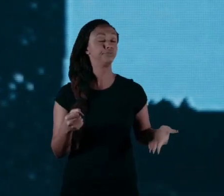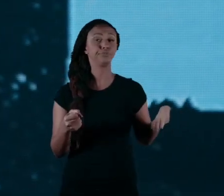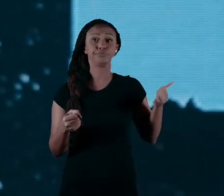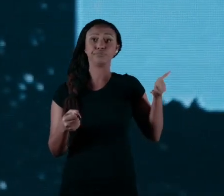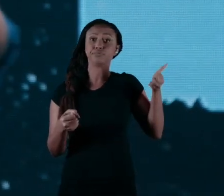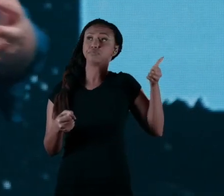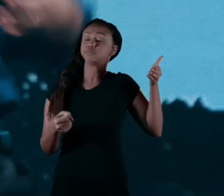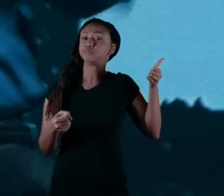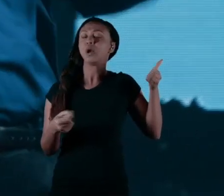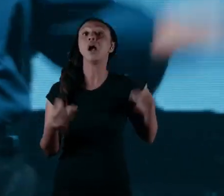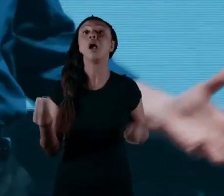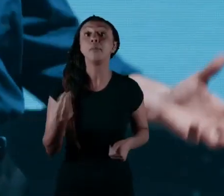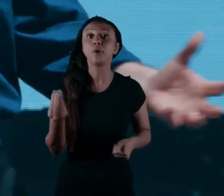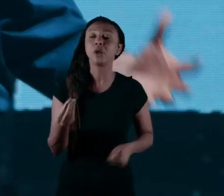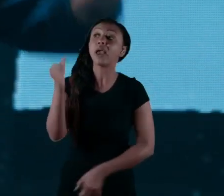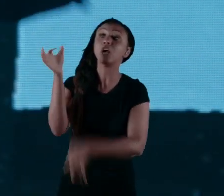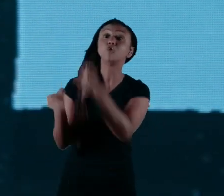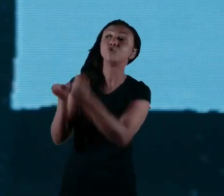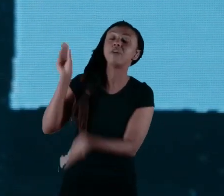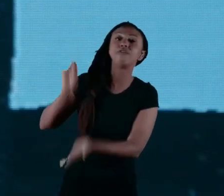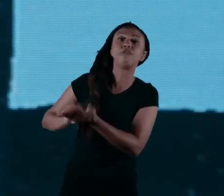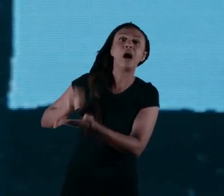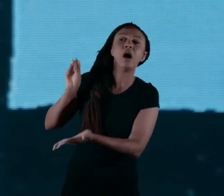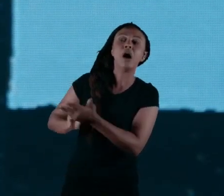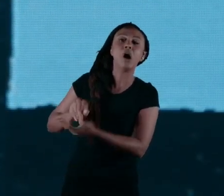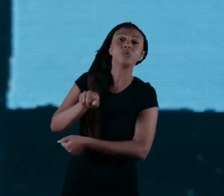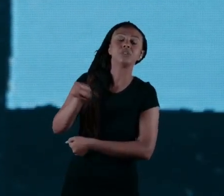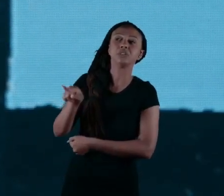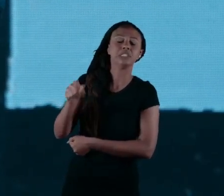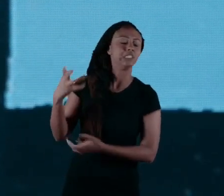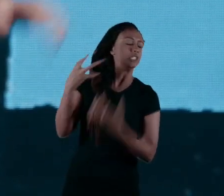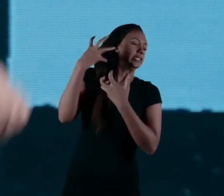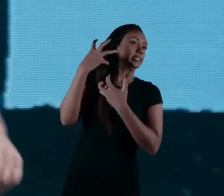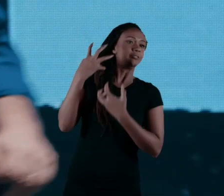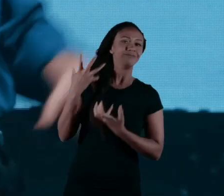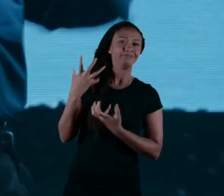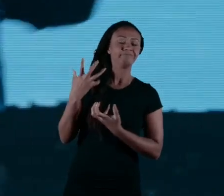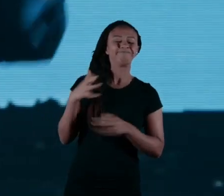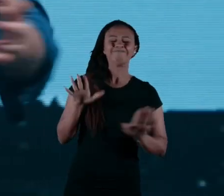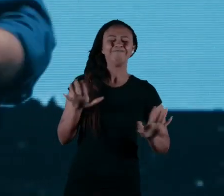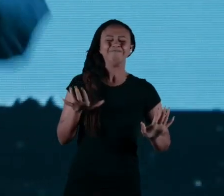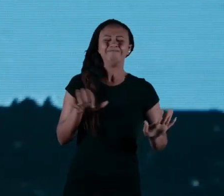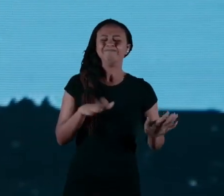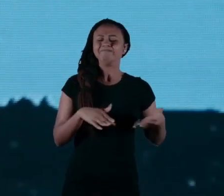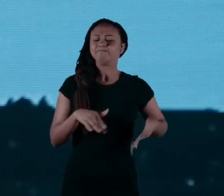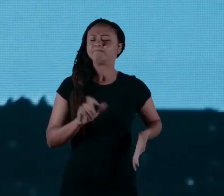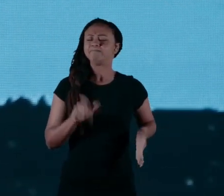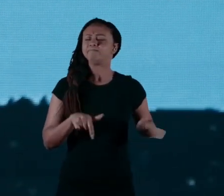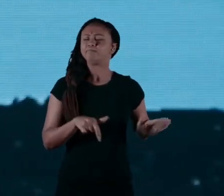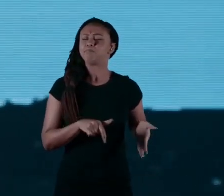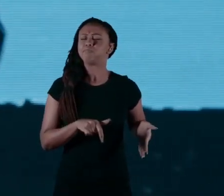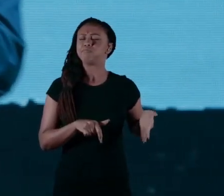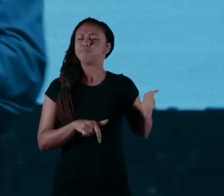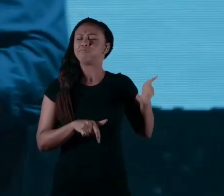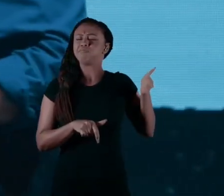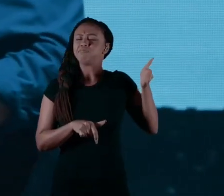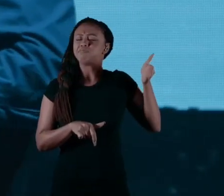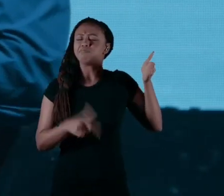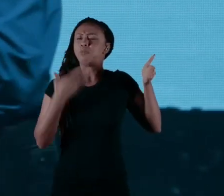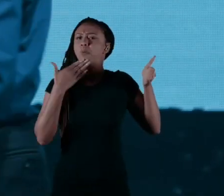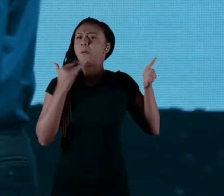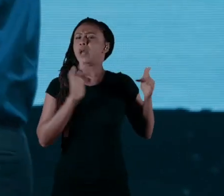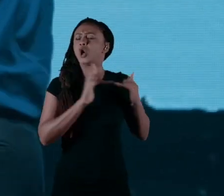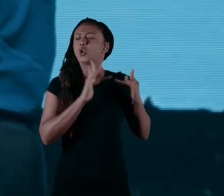porque a realidade da injustiça nos agride, e muita gente prefere não estar em contato com a